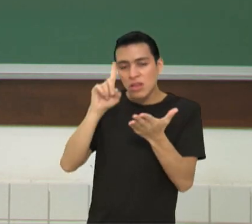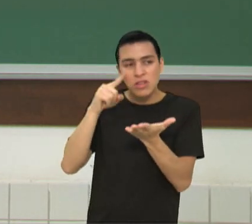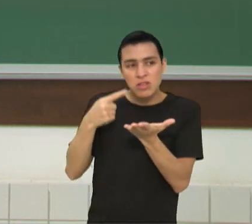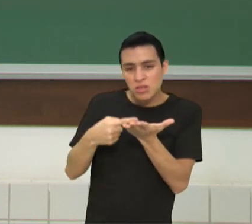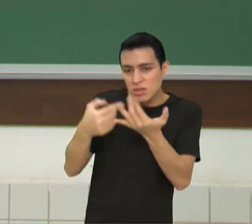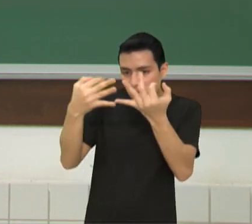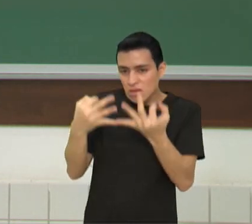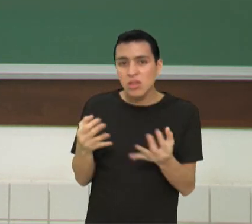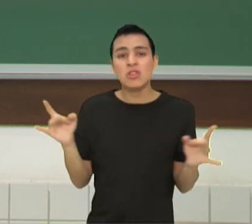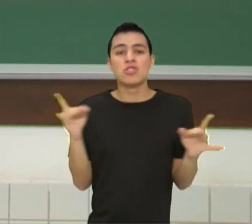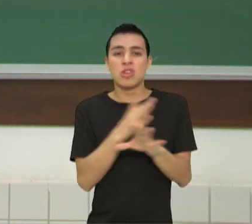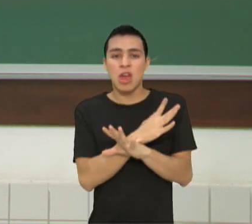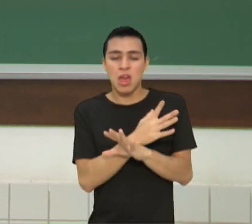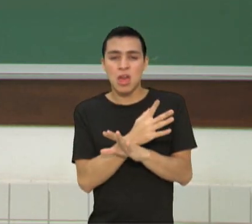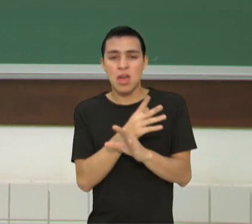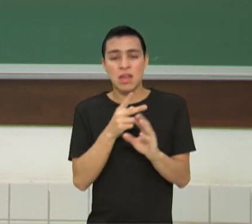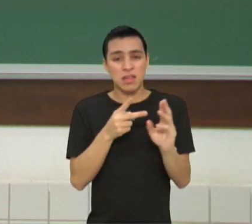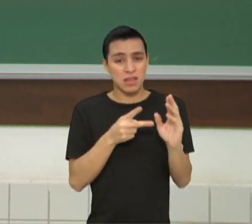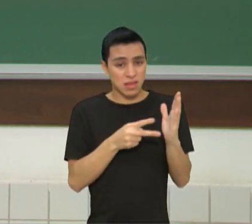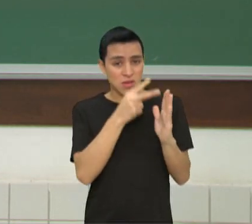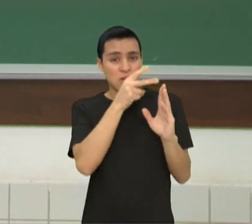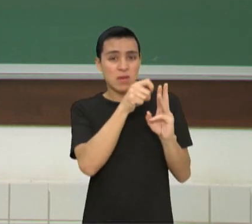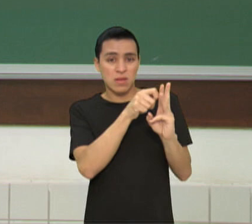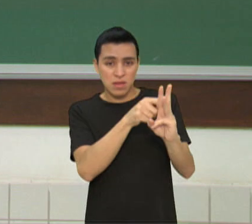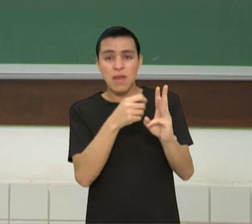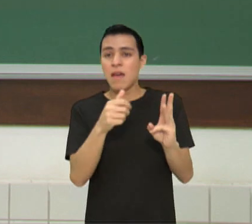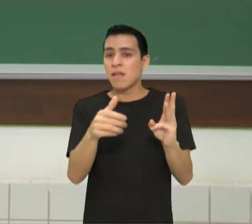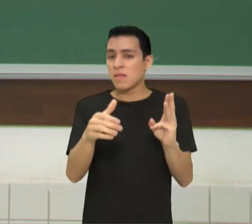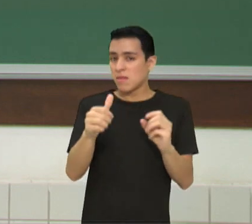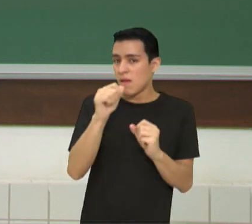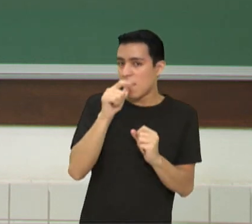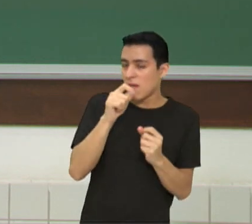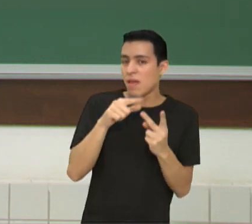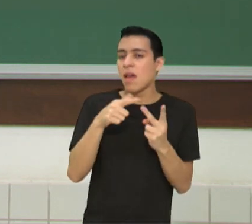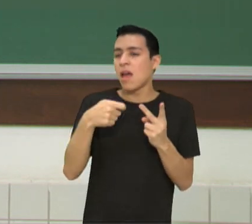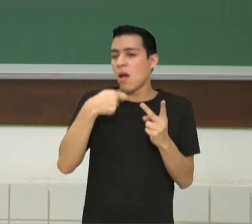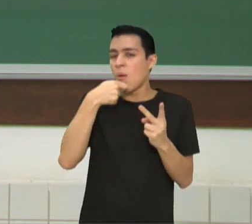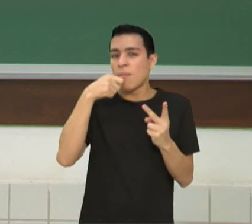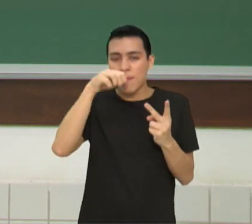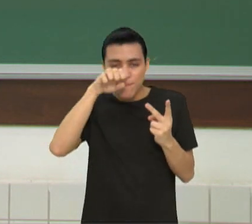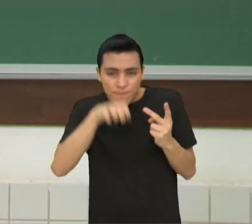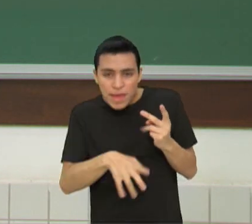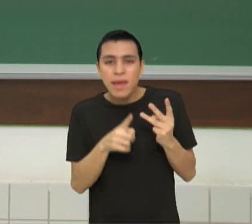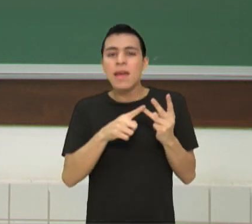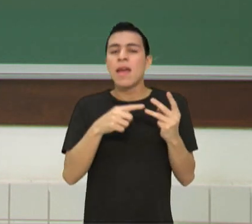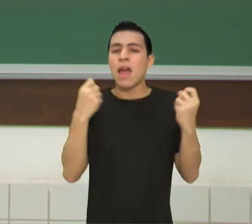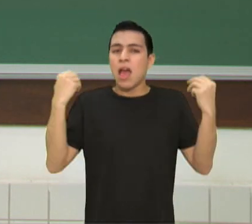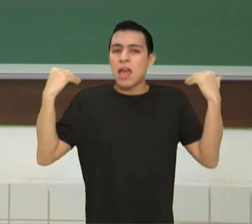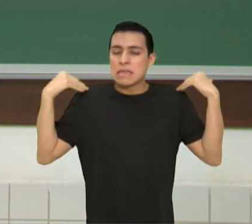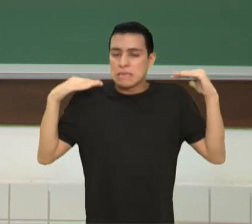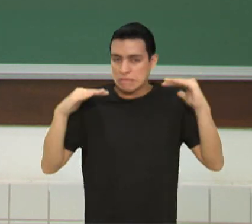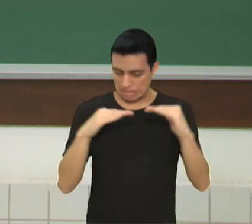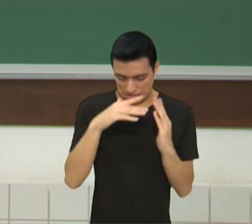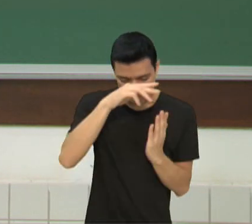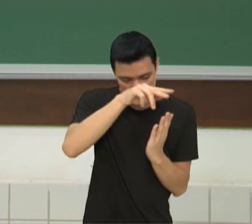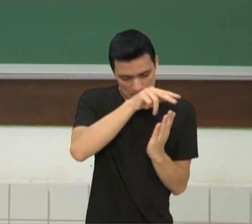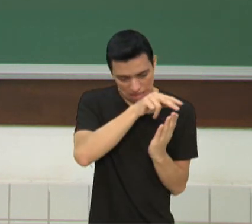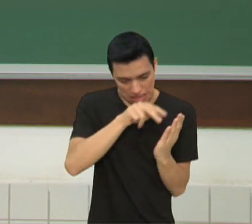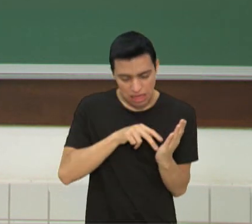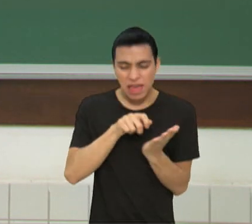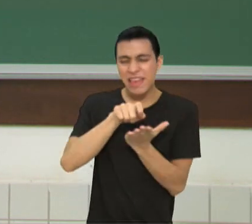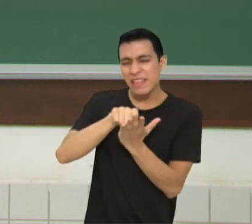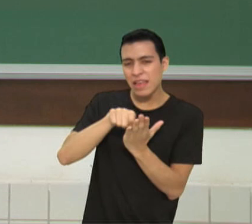dias. Já estamos no segundo trimestre. Tome água, se alimente bem, faça atividade em casa, leia,